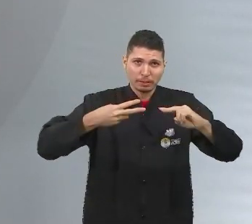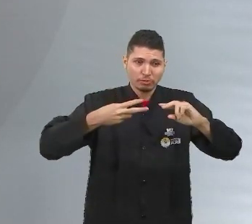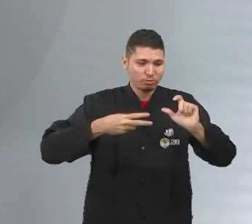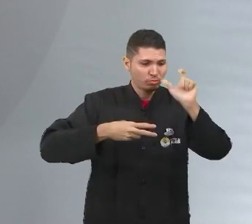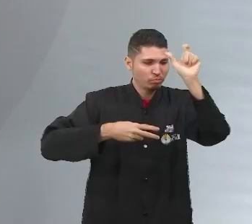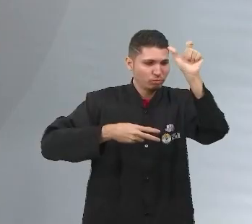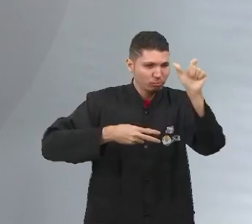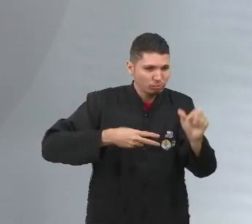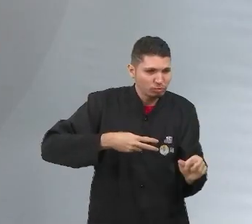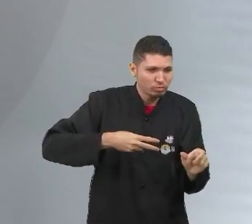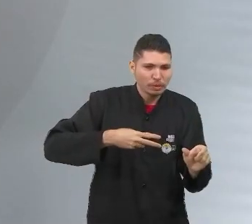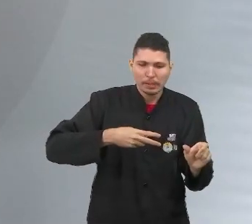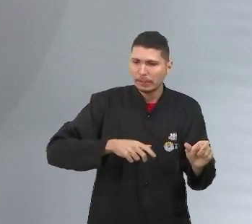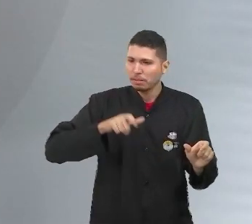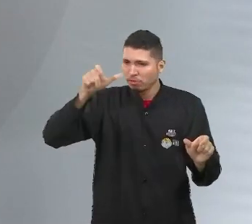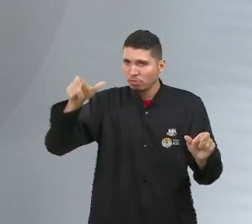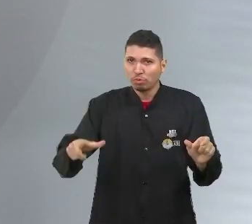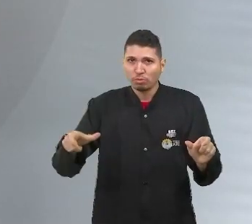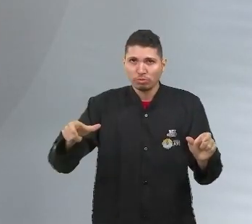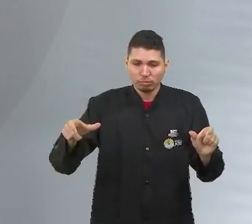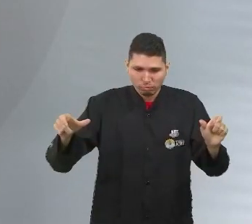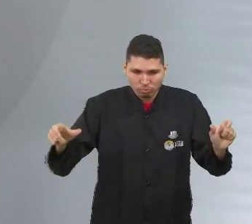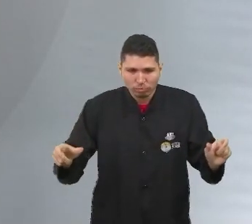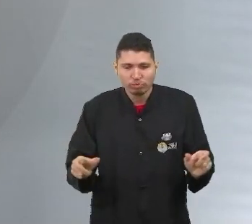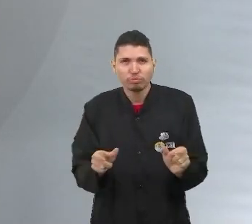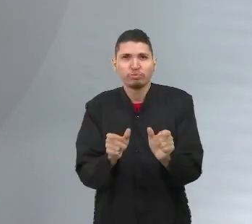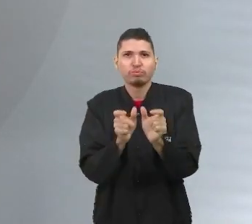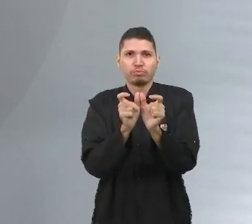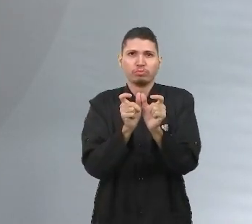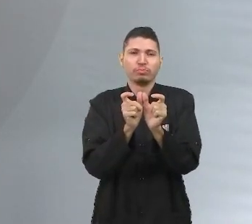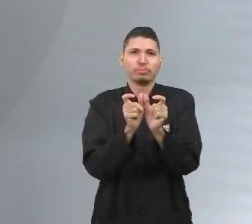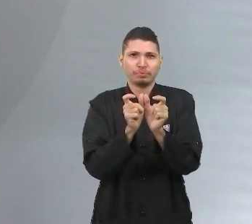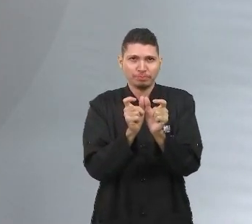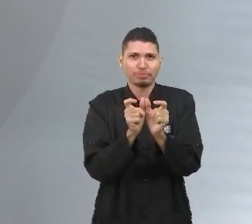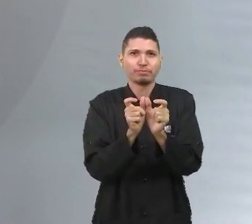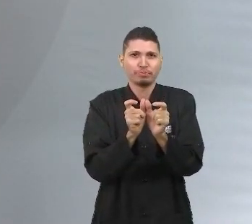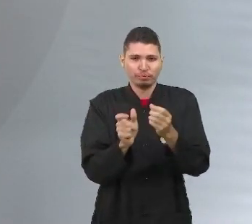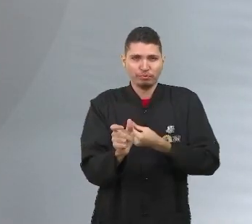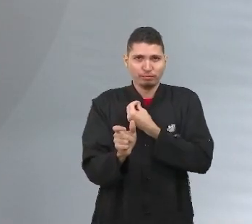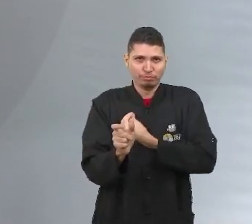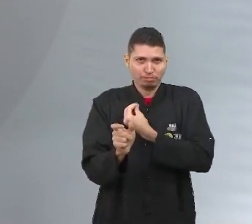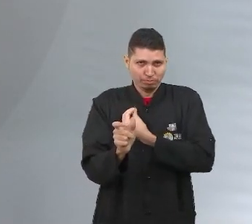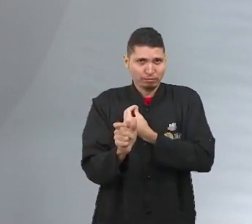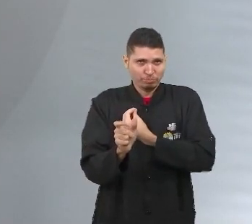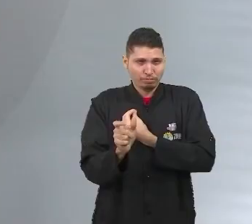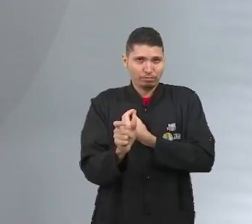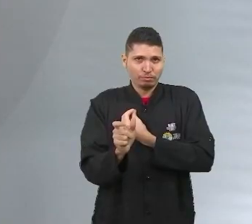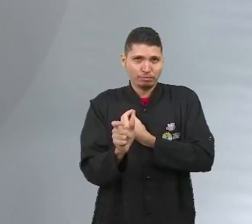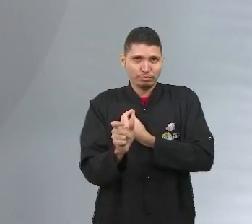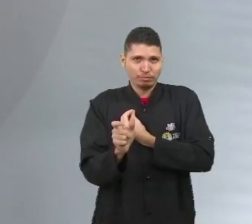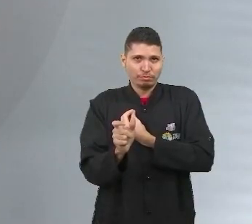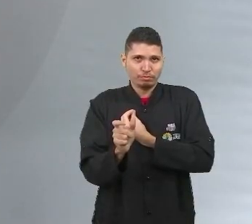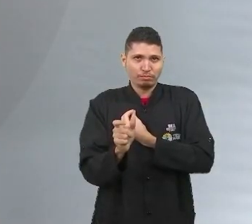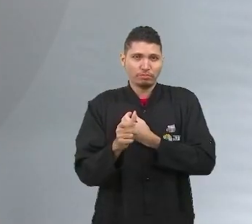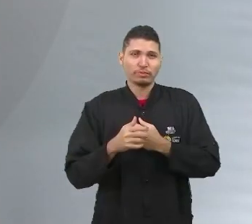ser no outro ser, tá? Para que esse tenha alguma